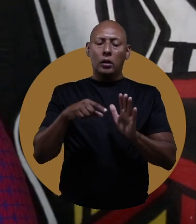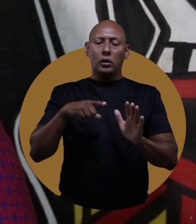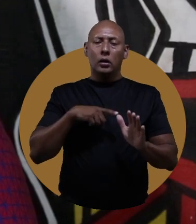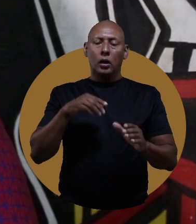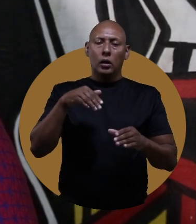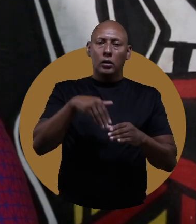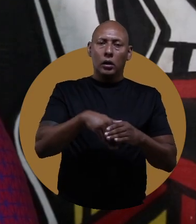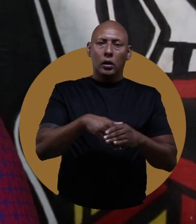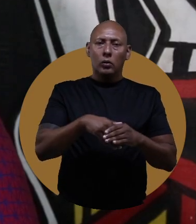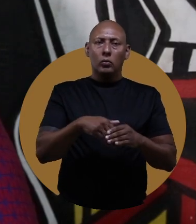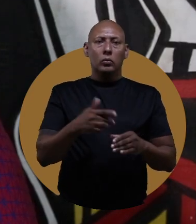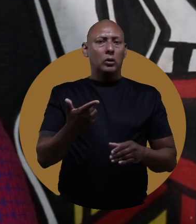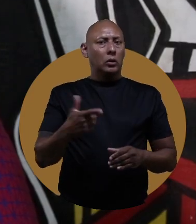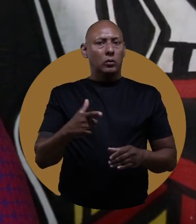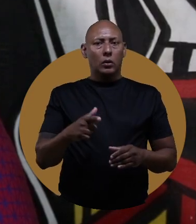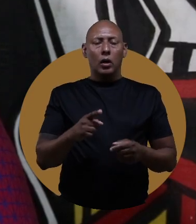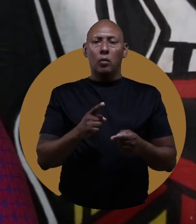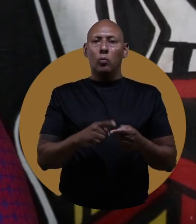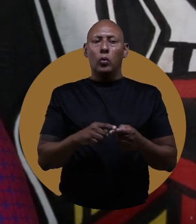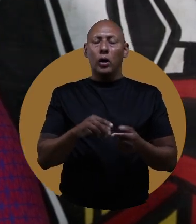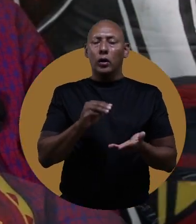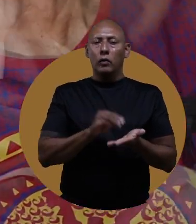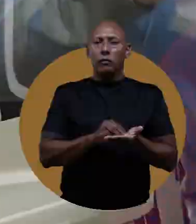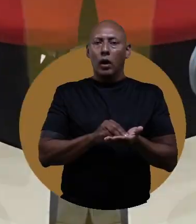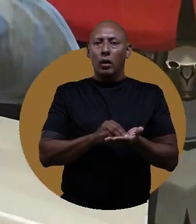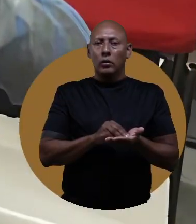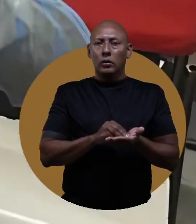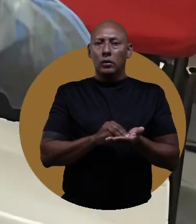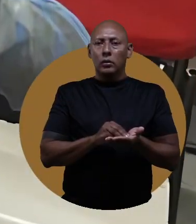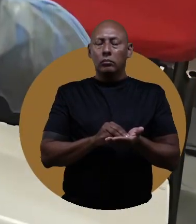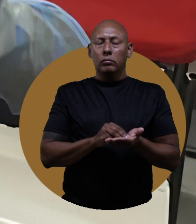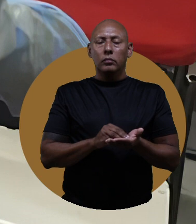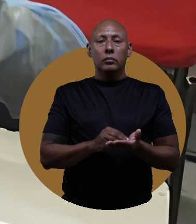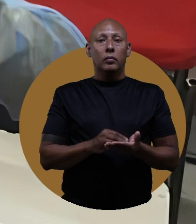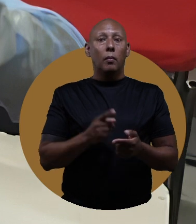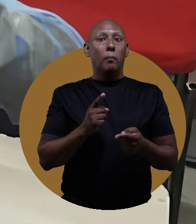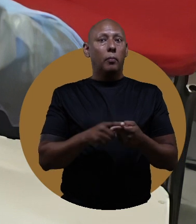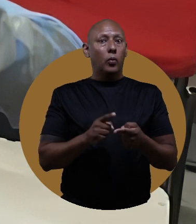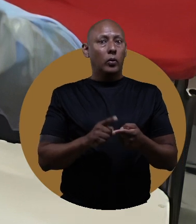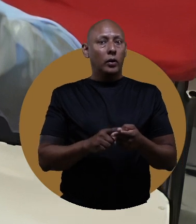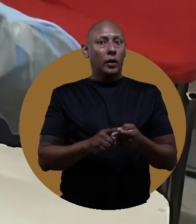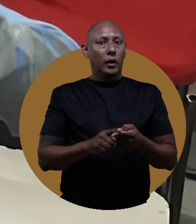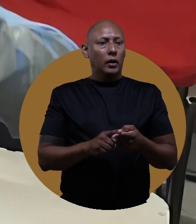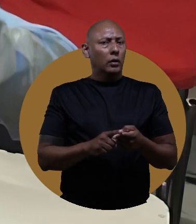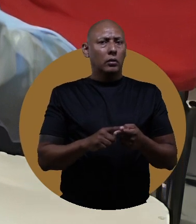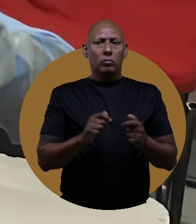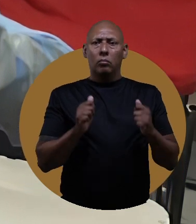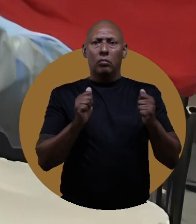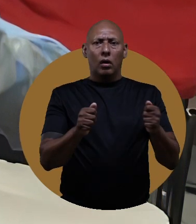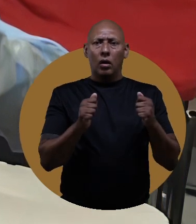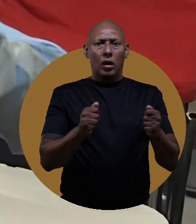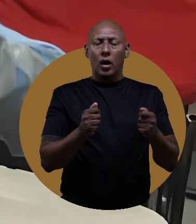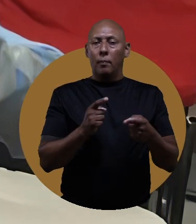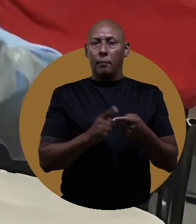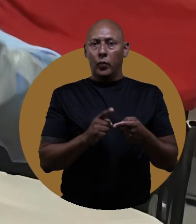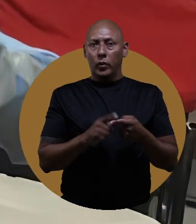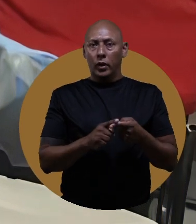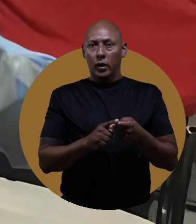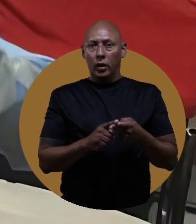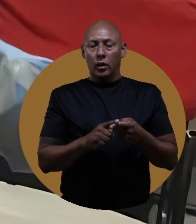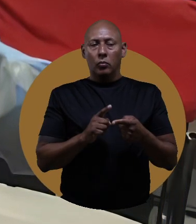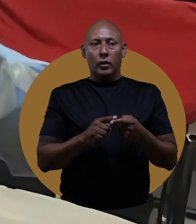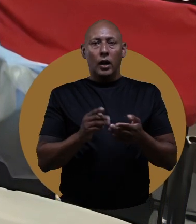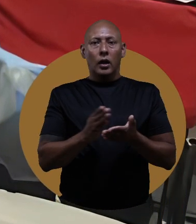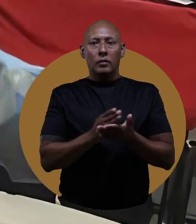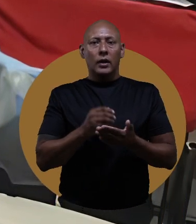quais que não são cumpridos, por que que não são cumpridos, né? Por que que não se reivindica, porque se acha,